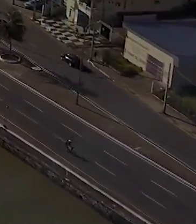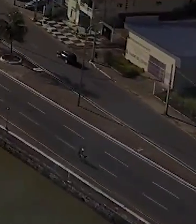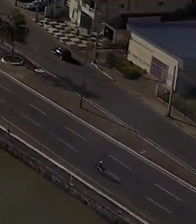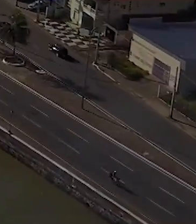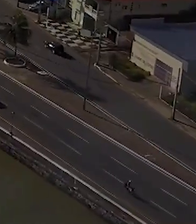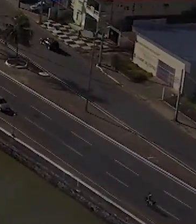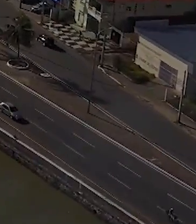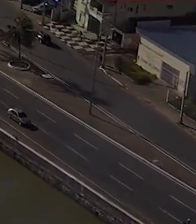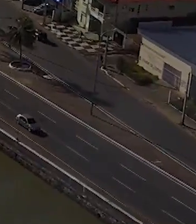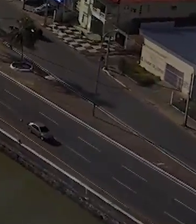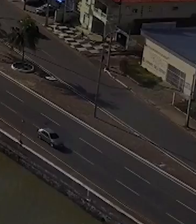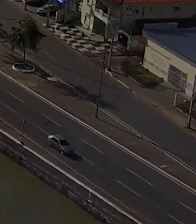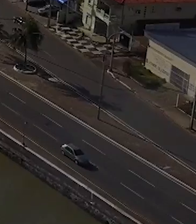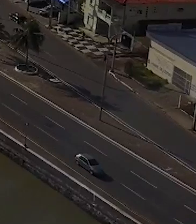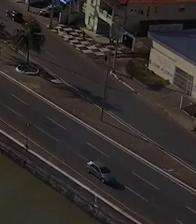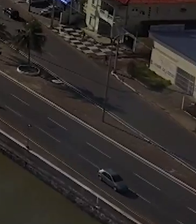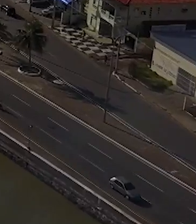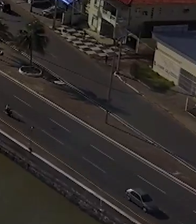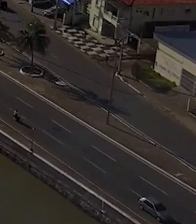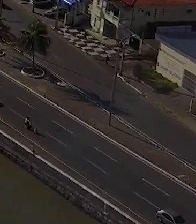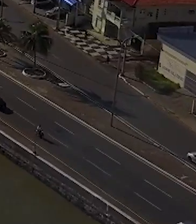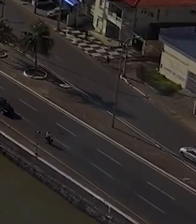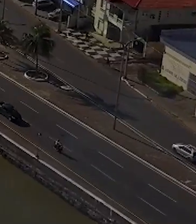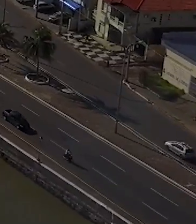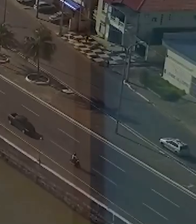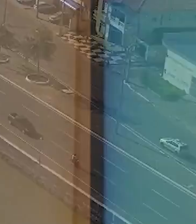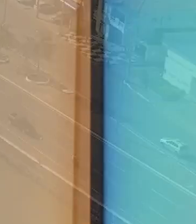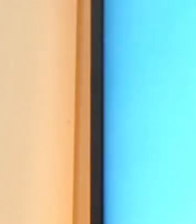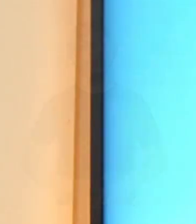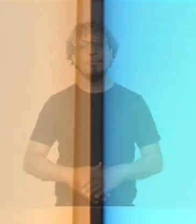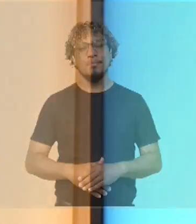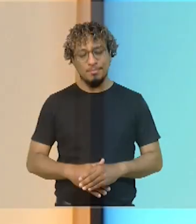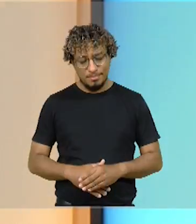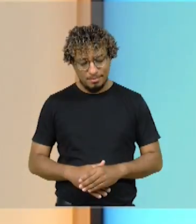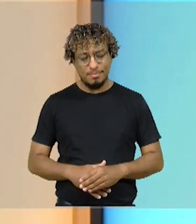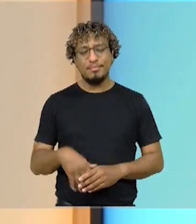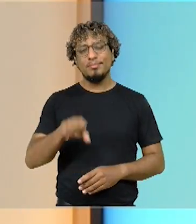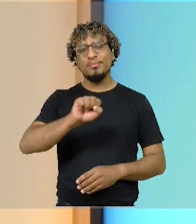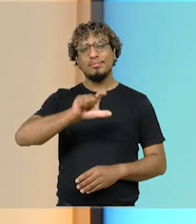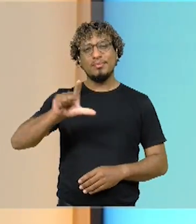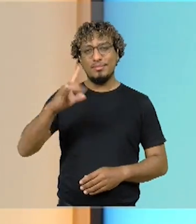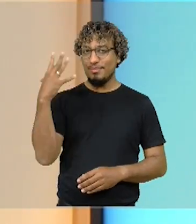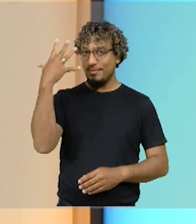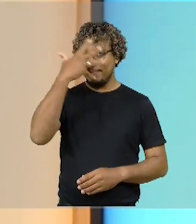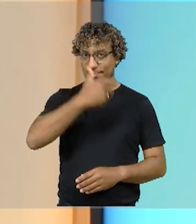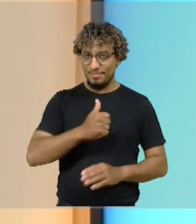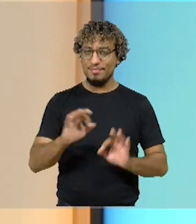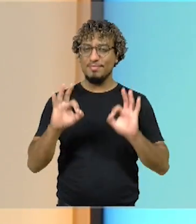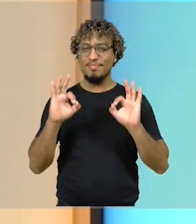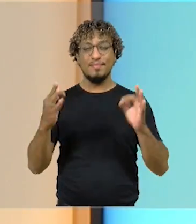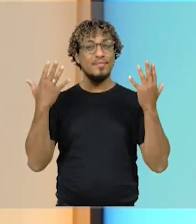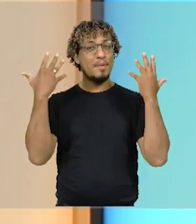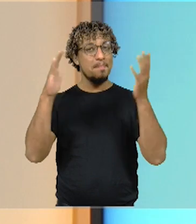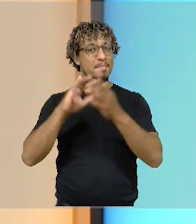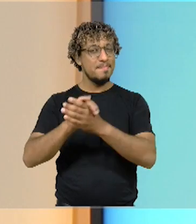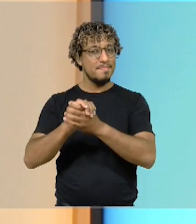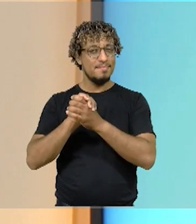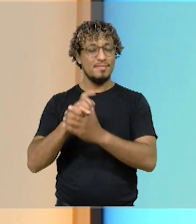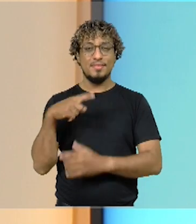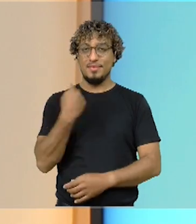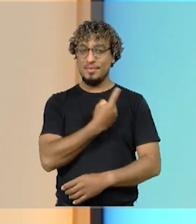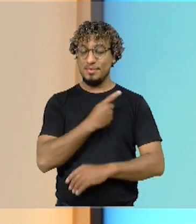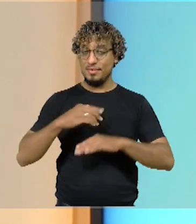das palmeiras onde canto sabiá. São Luís é linda, né? Parabéns para nossa cidade. Para começar